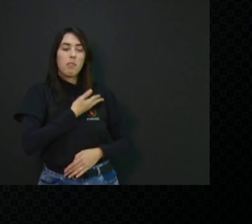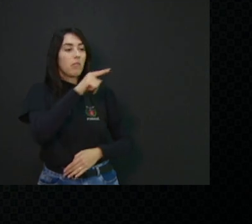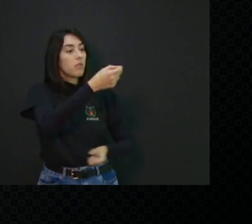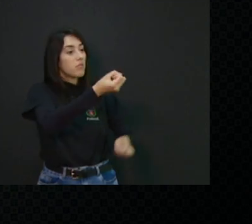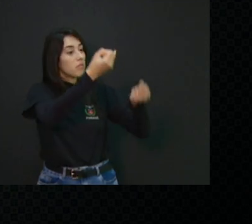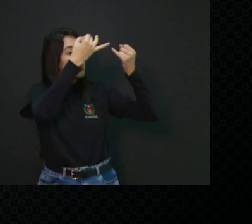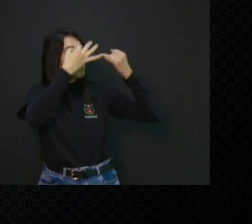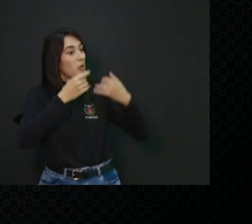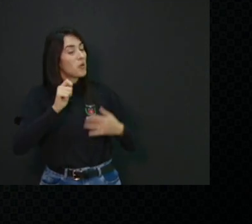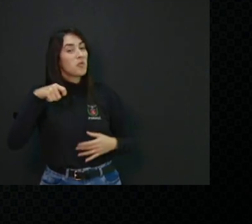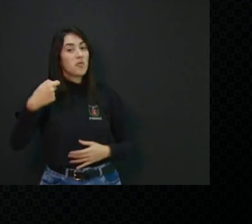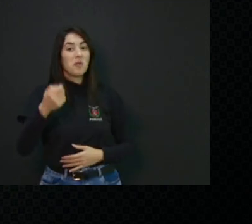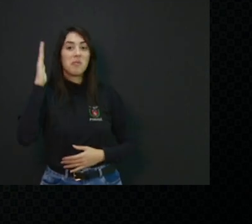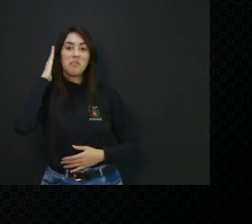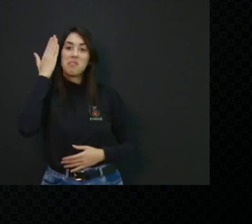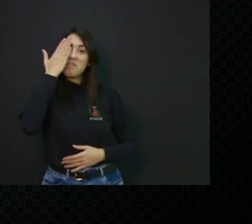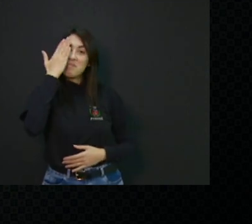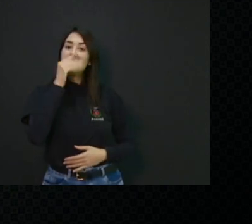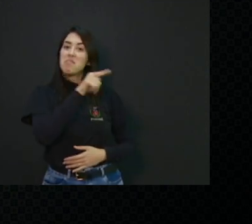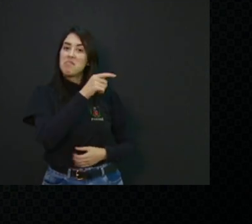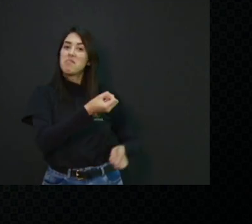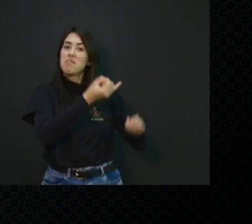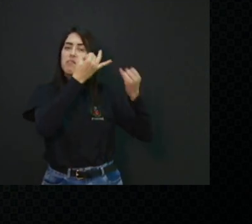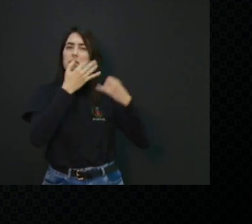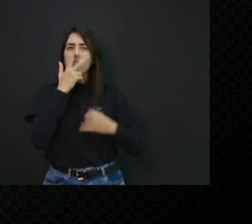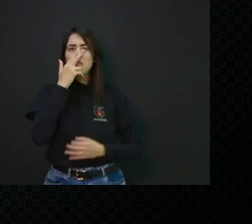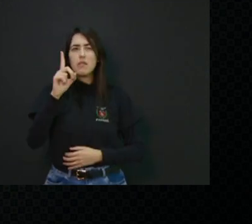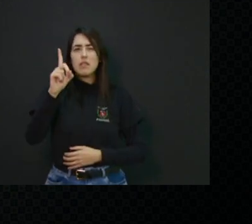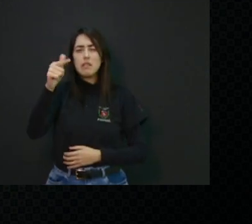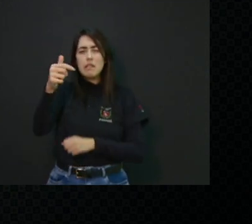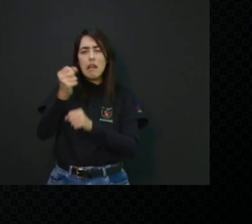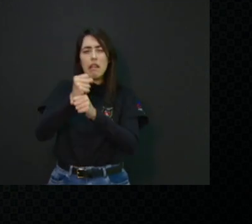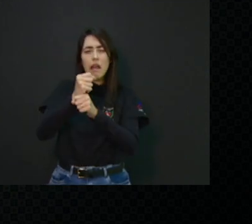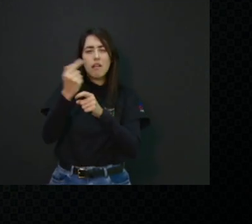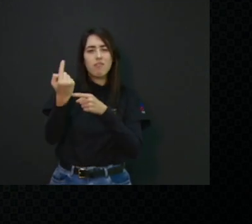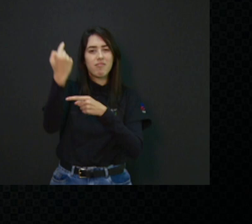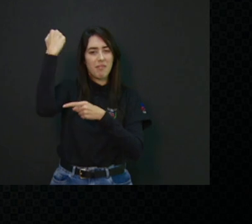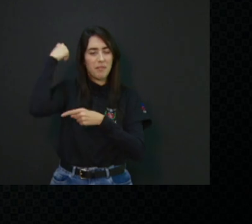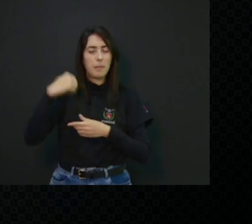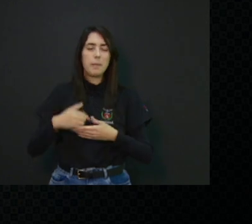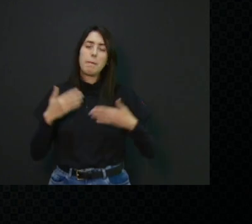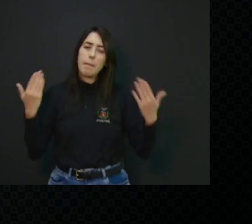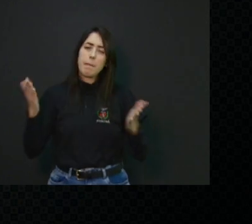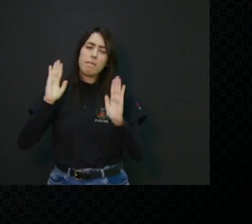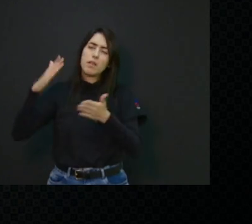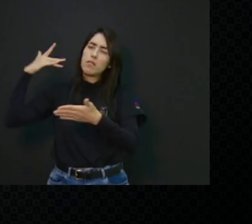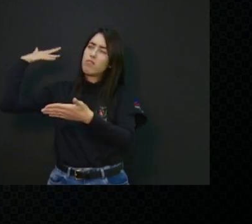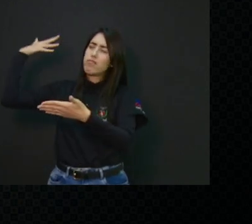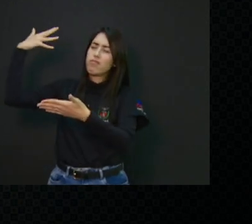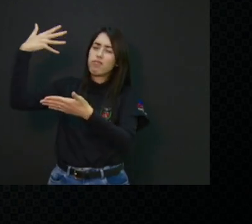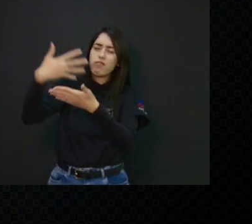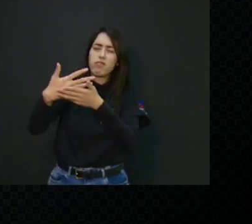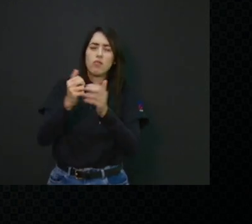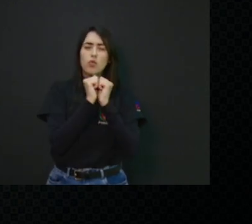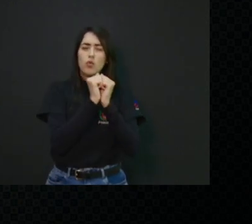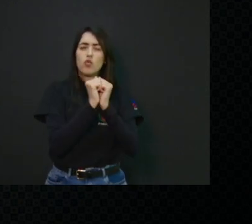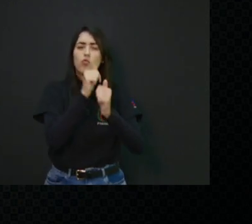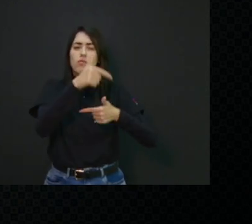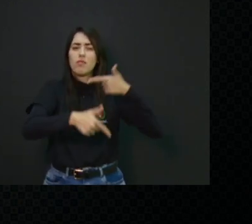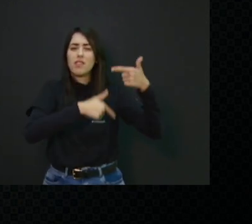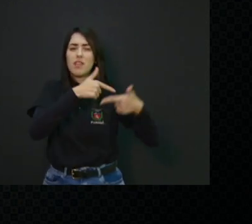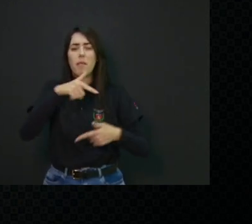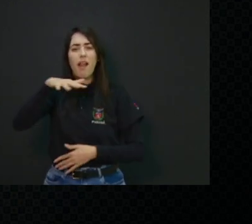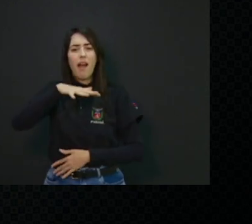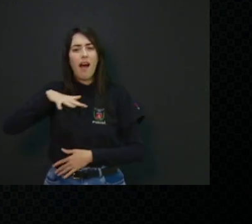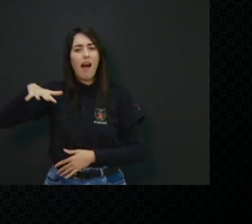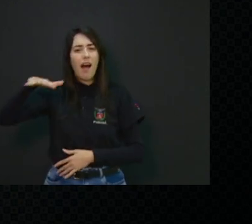da surdo-cegueira, né, há 17 anos atrás. Então, desde então, nós temos todo esse envolvimento com a área, com pessoas